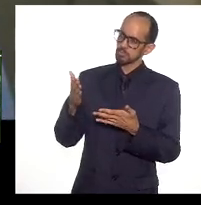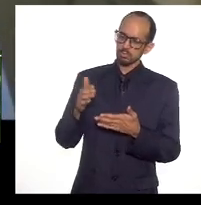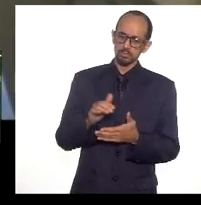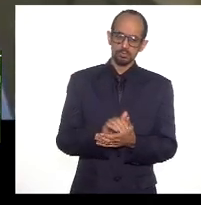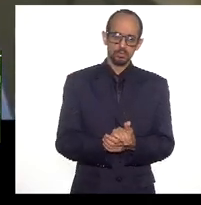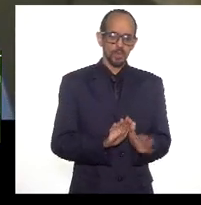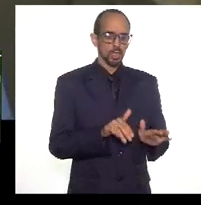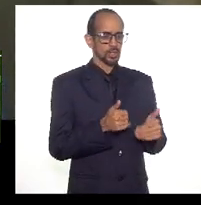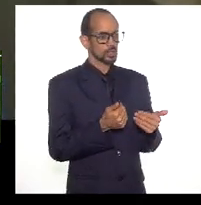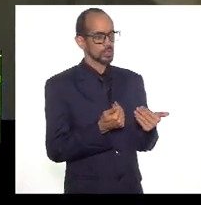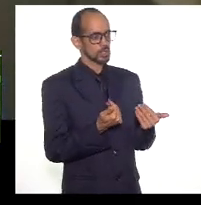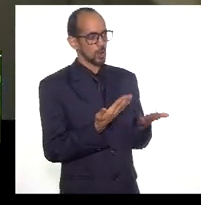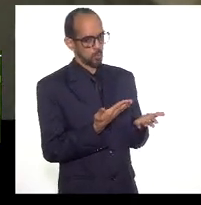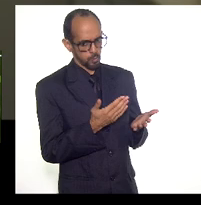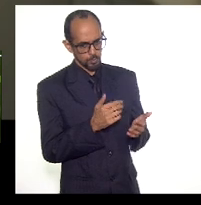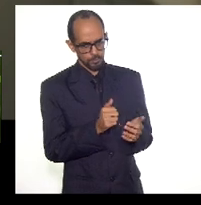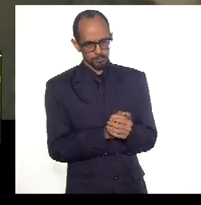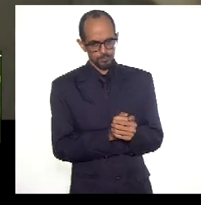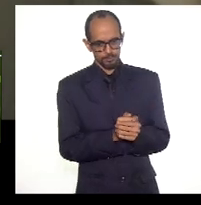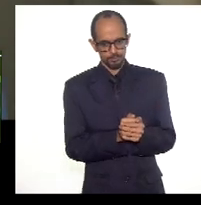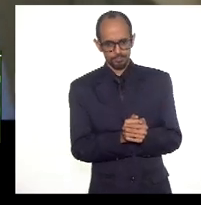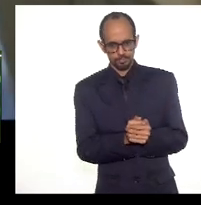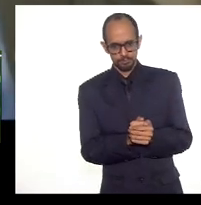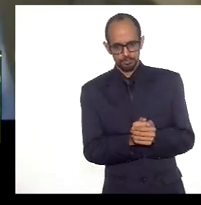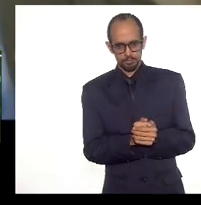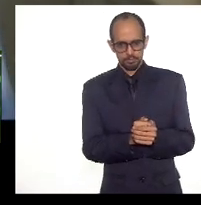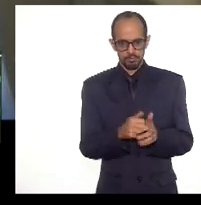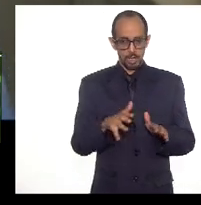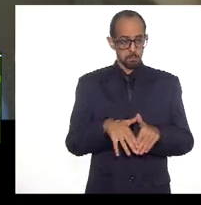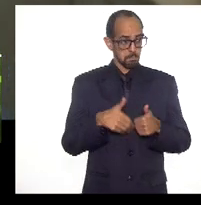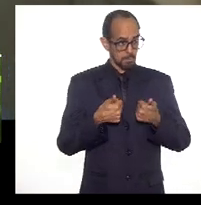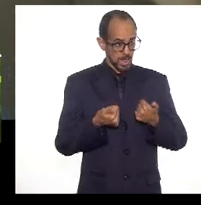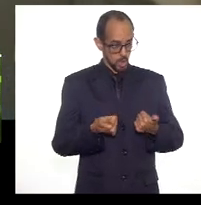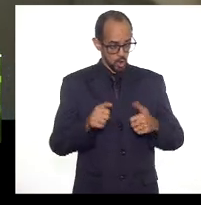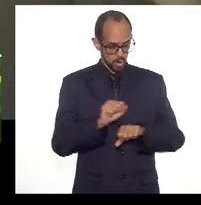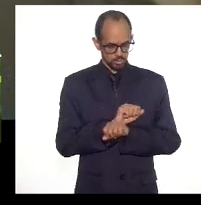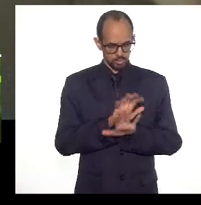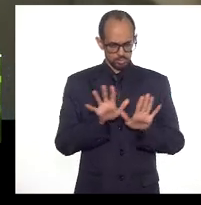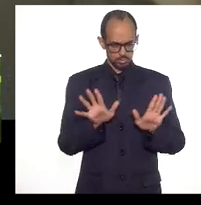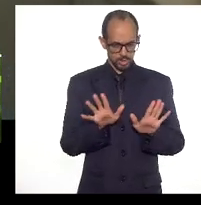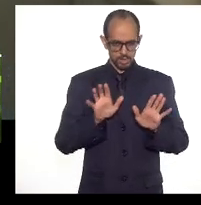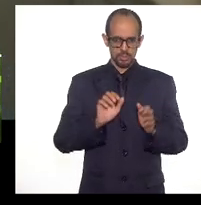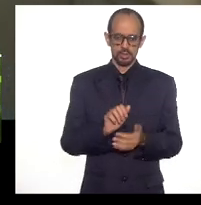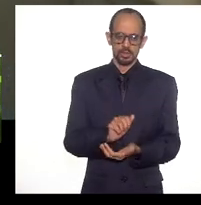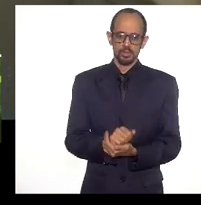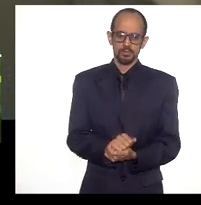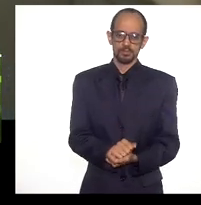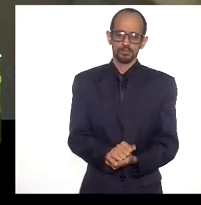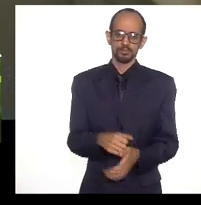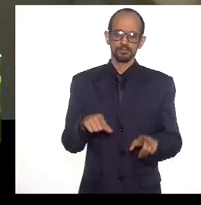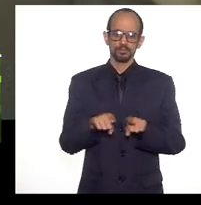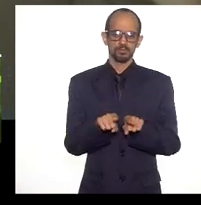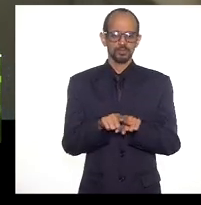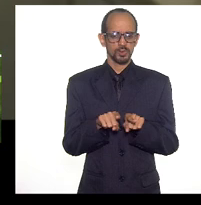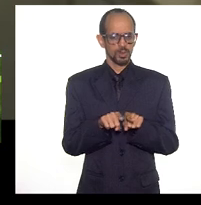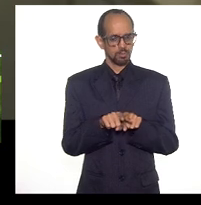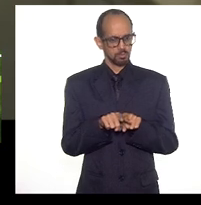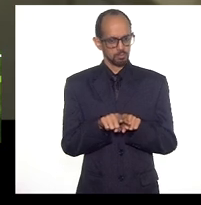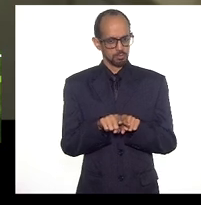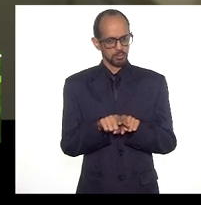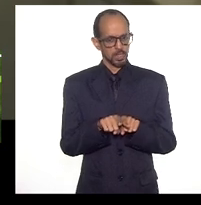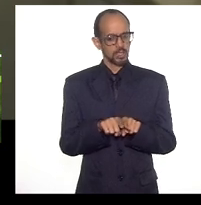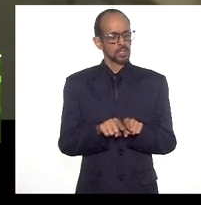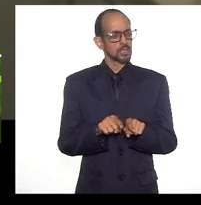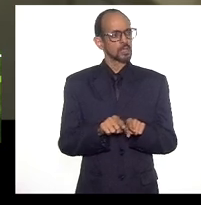Seguinte, para melhor transparência e para tirar dúvidas